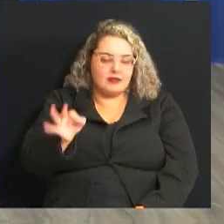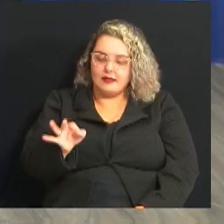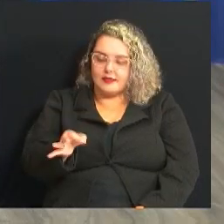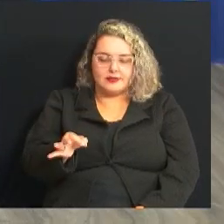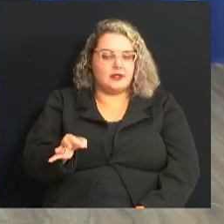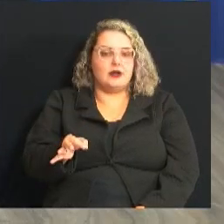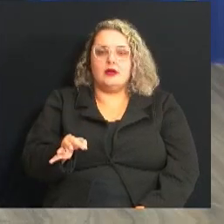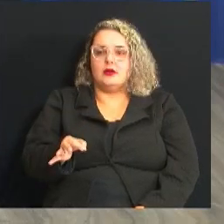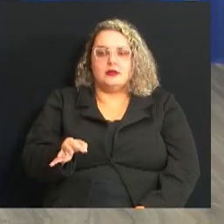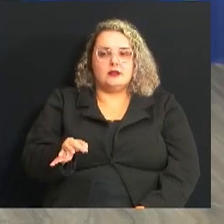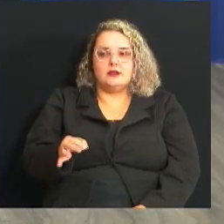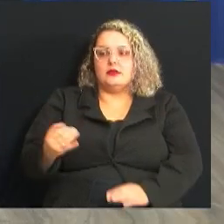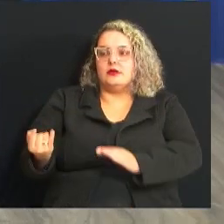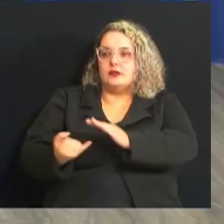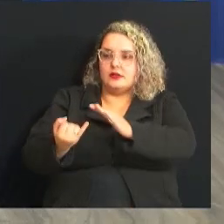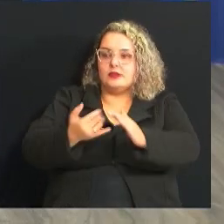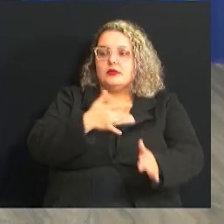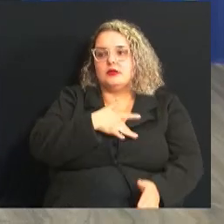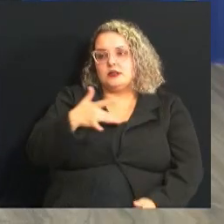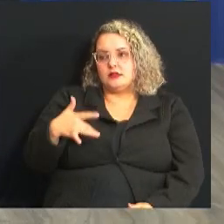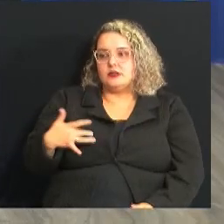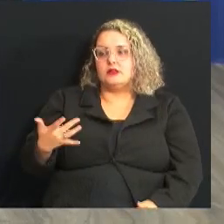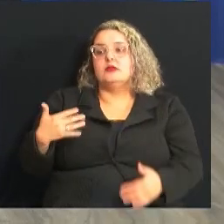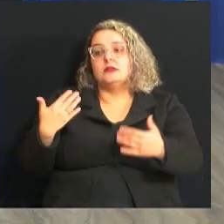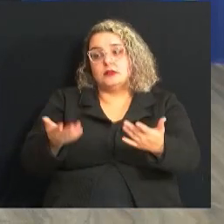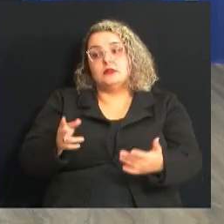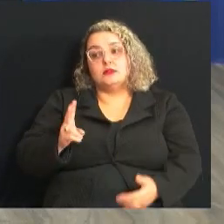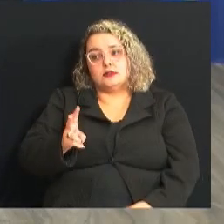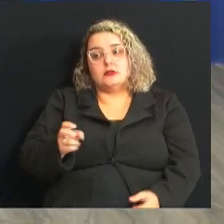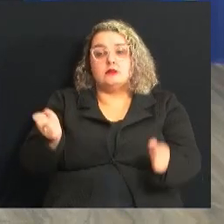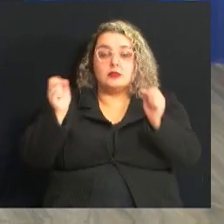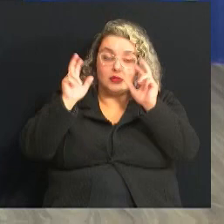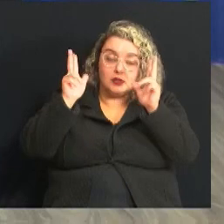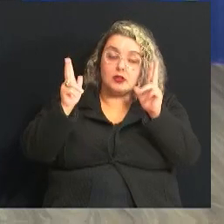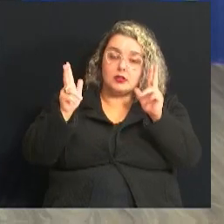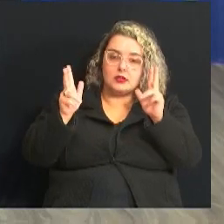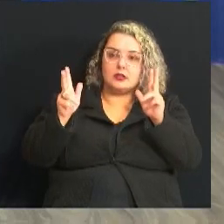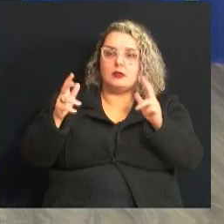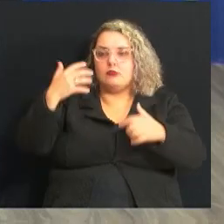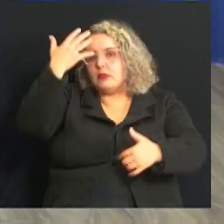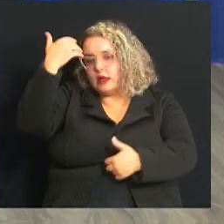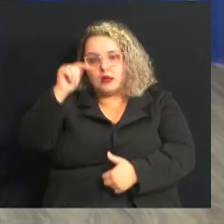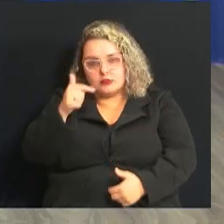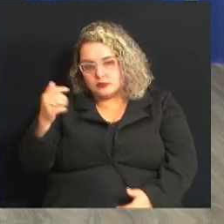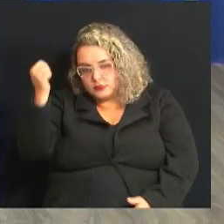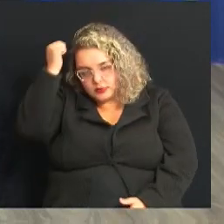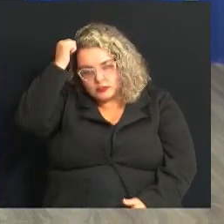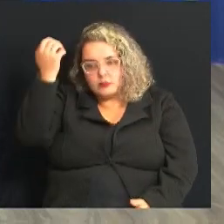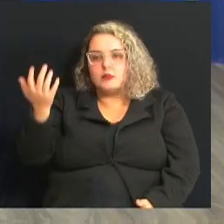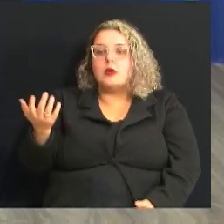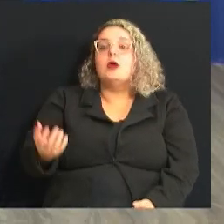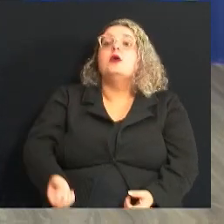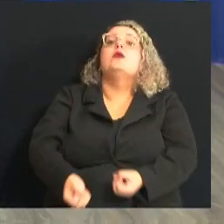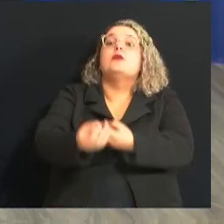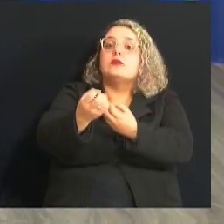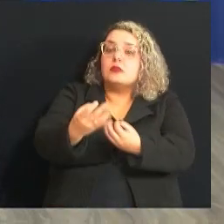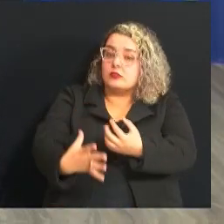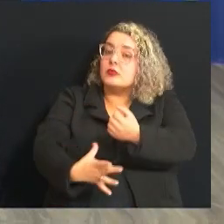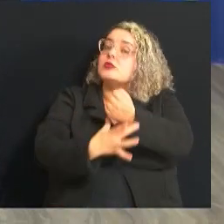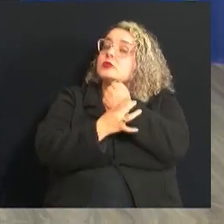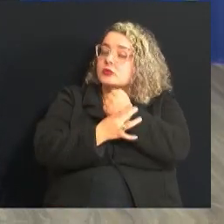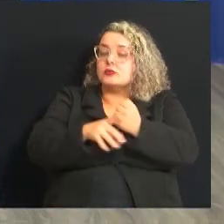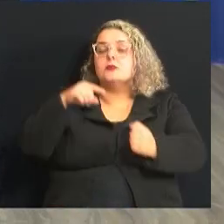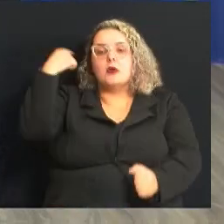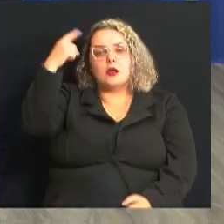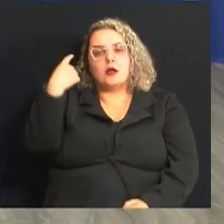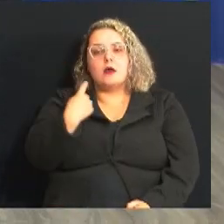as entidades de saúde, então a gente sempre precisa ficar atento. Informações seguras passadas, então, pela Mirna Abreu em